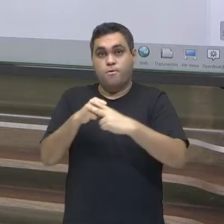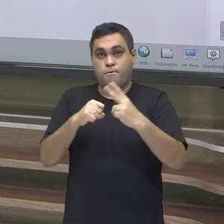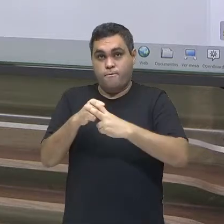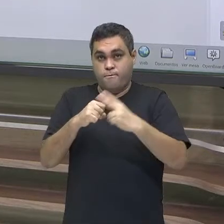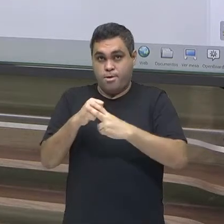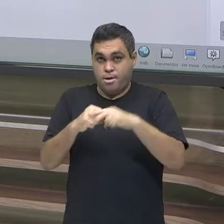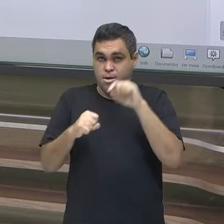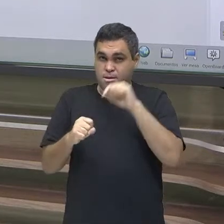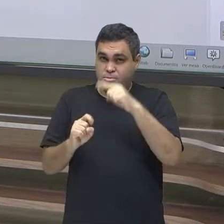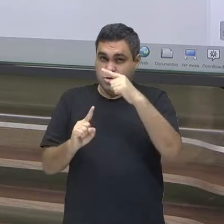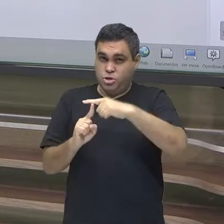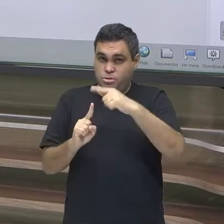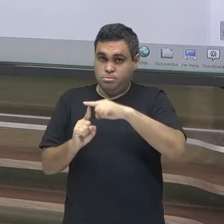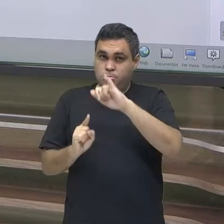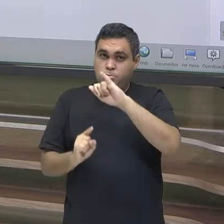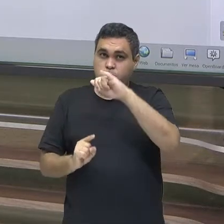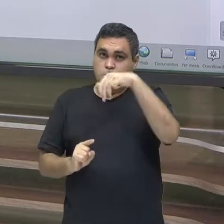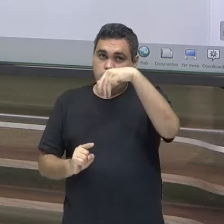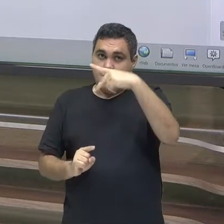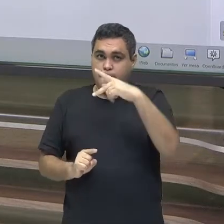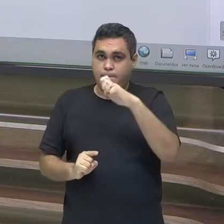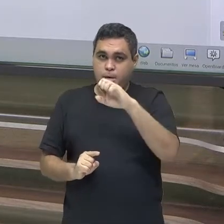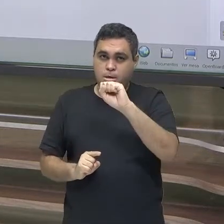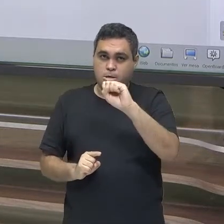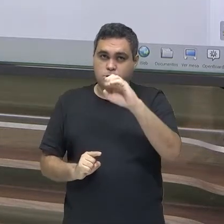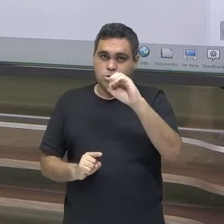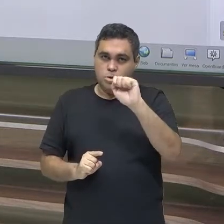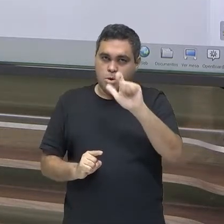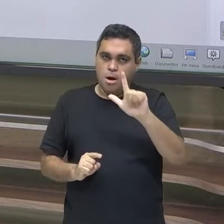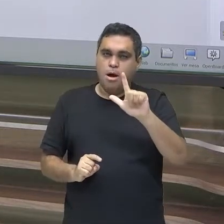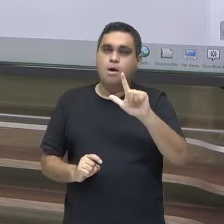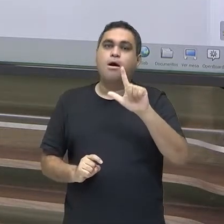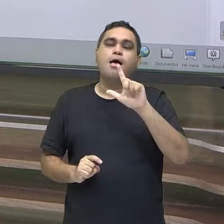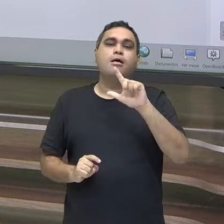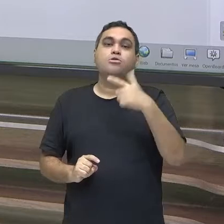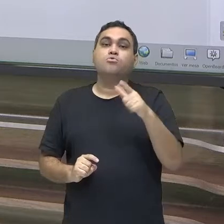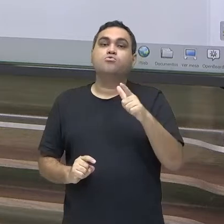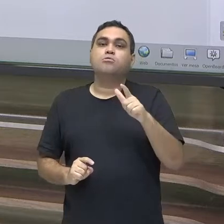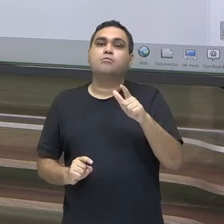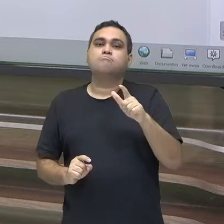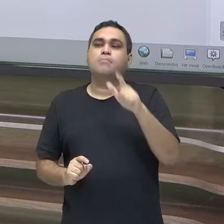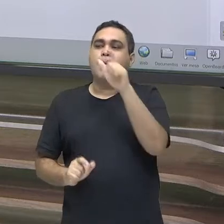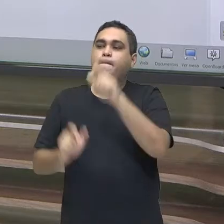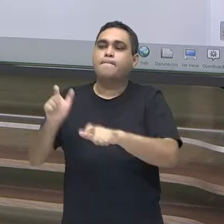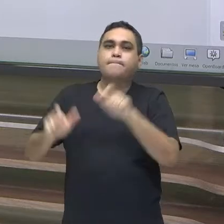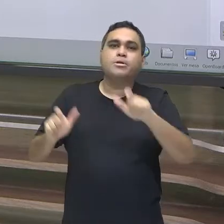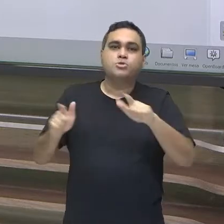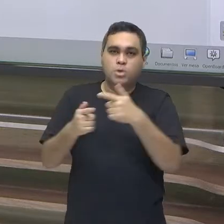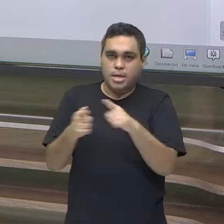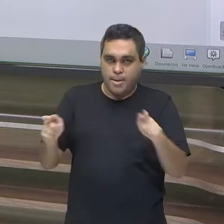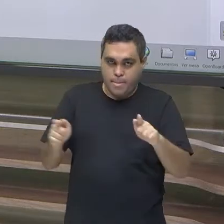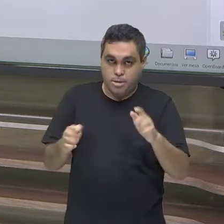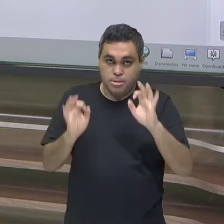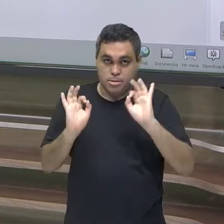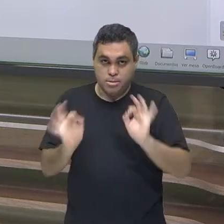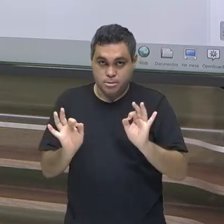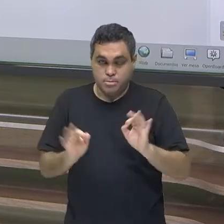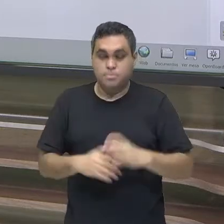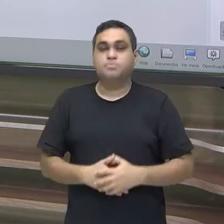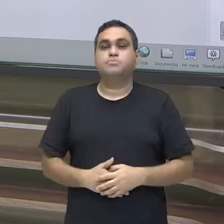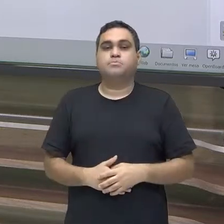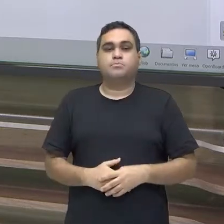verbo impessoal é o verbo que não possui as pessoas gramaticais, correto? Muito